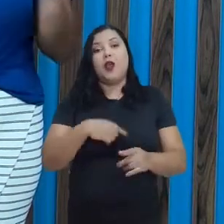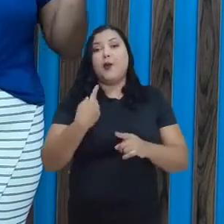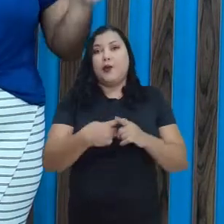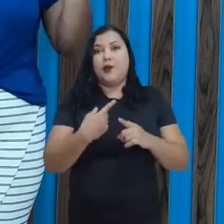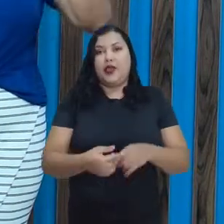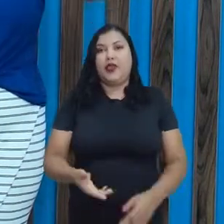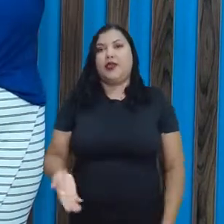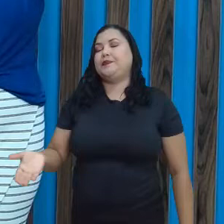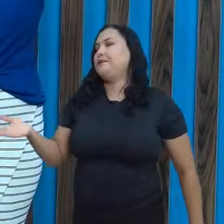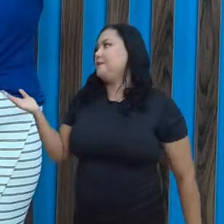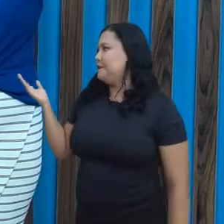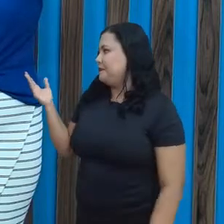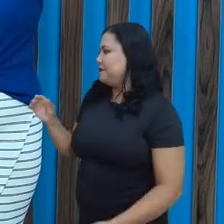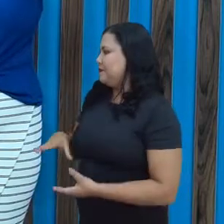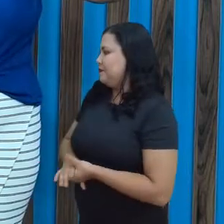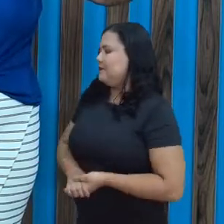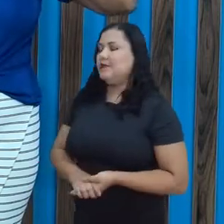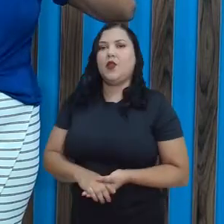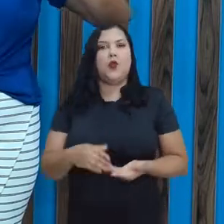mais completos